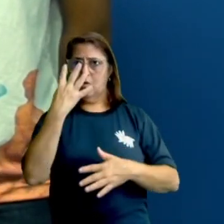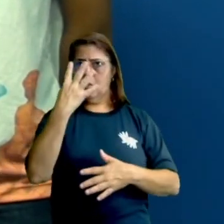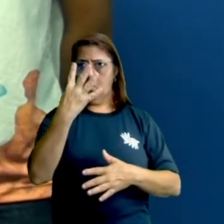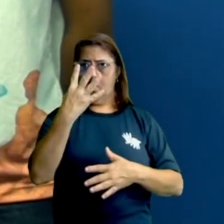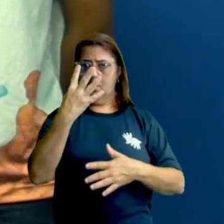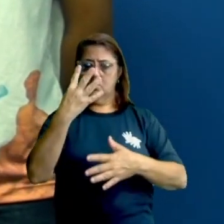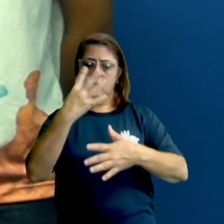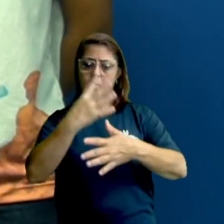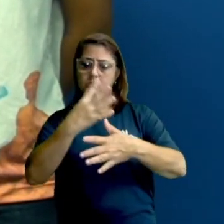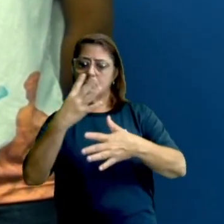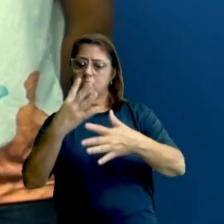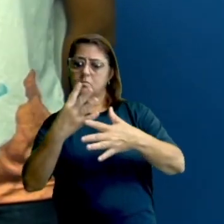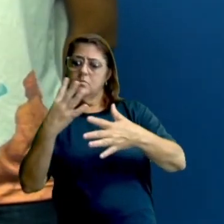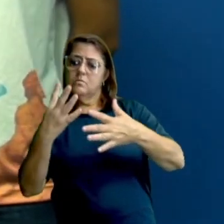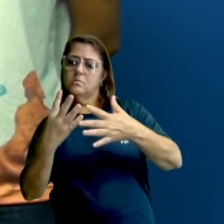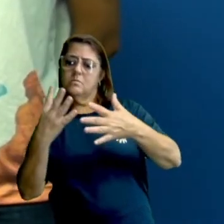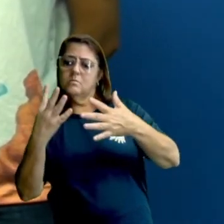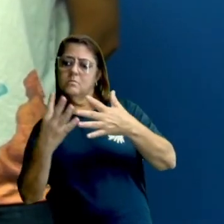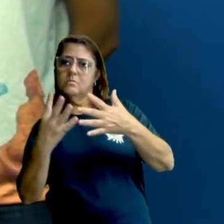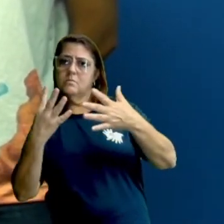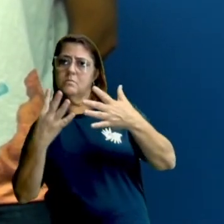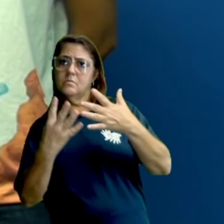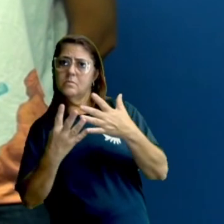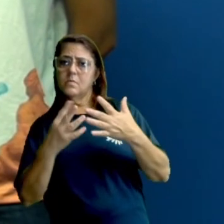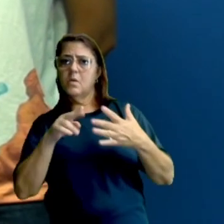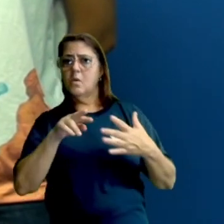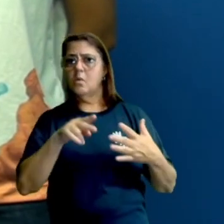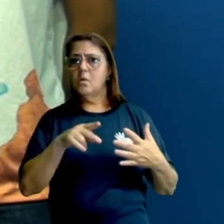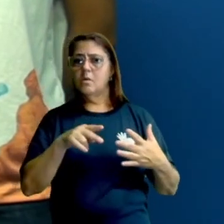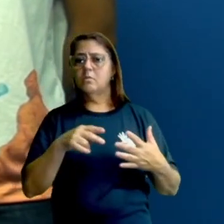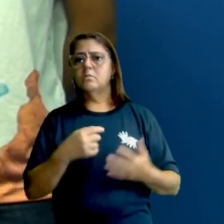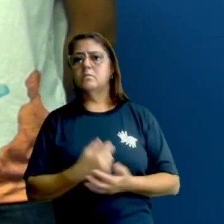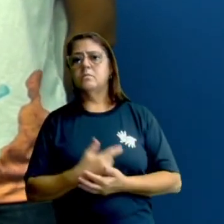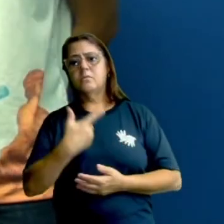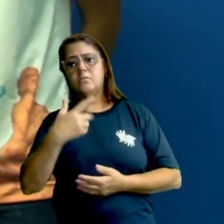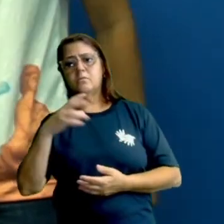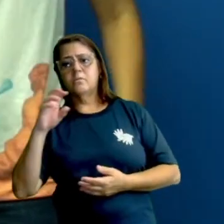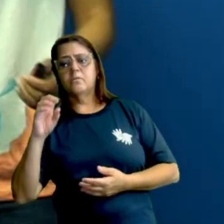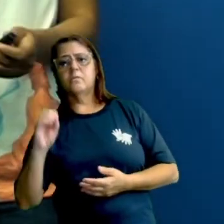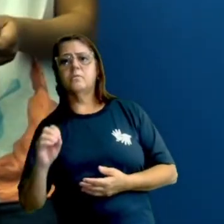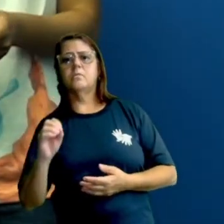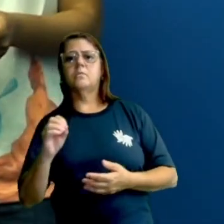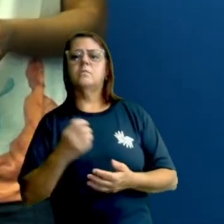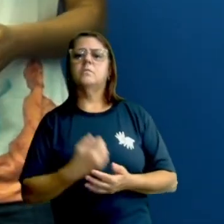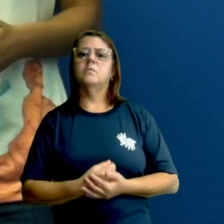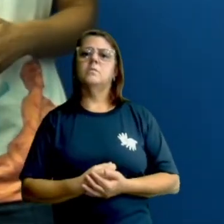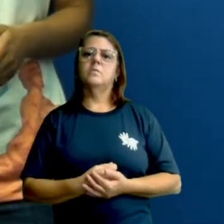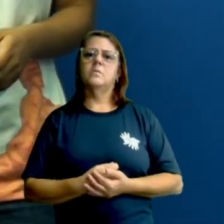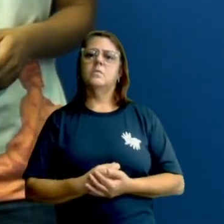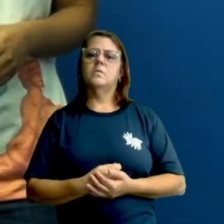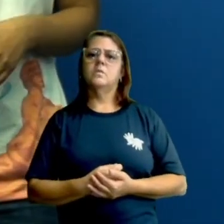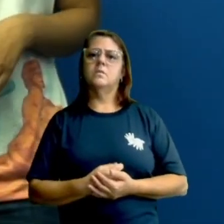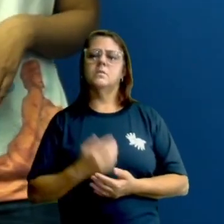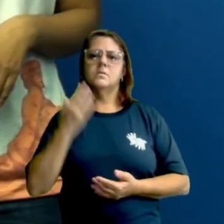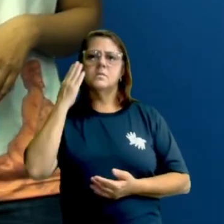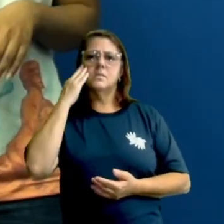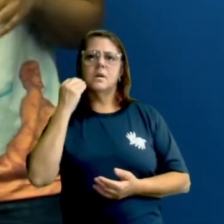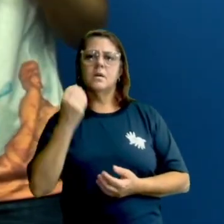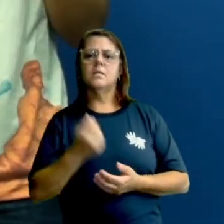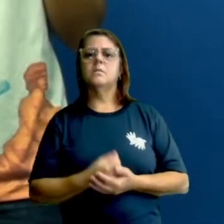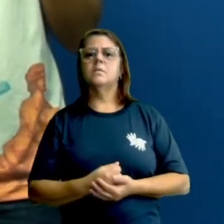4 e coloquei 5 vezes. E a gente viu que deu o total de quanto? 20. Então, ó, se a gente